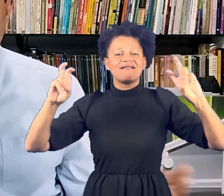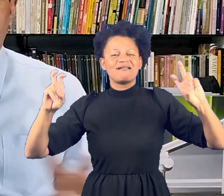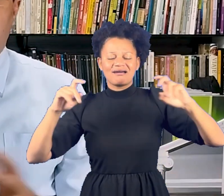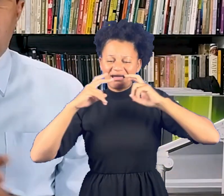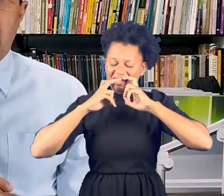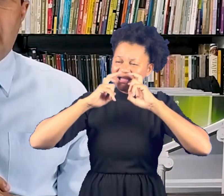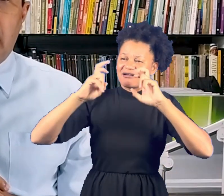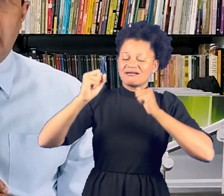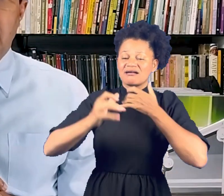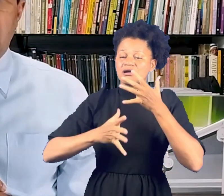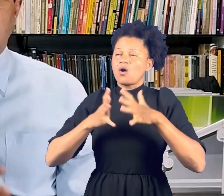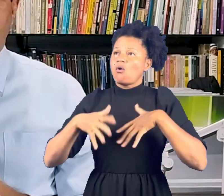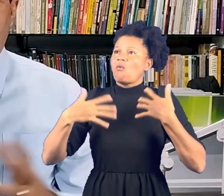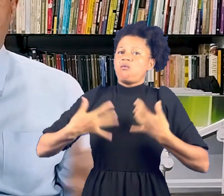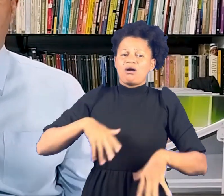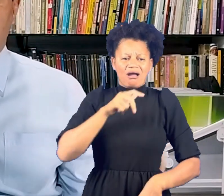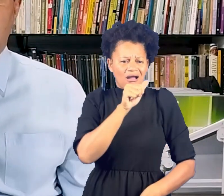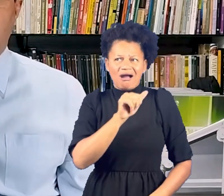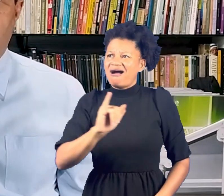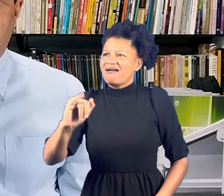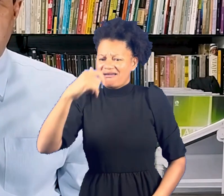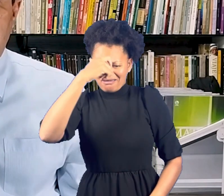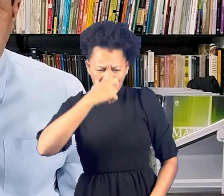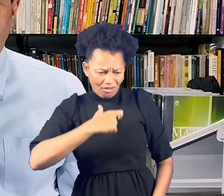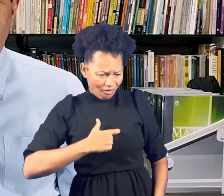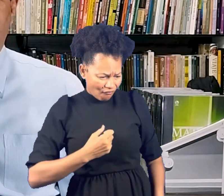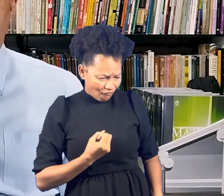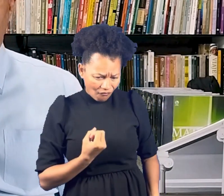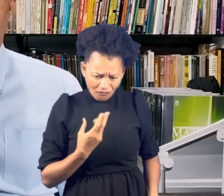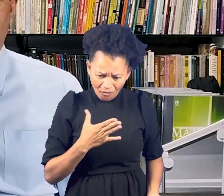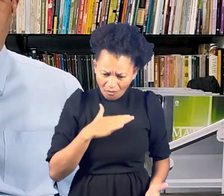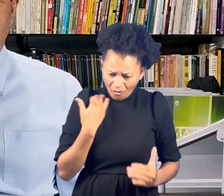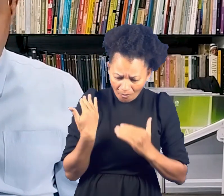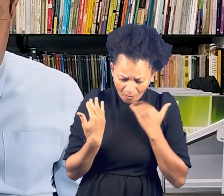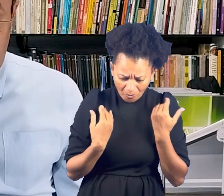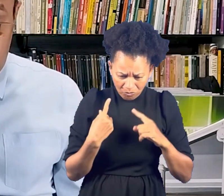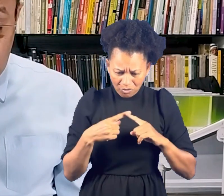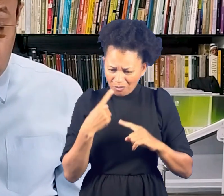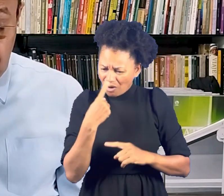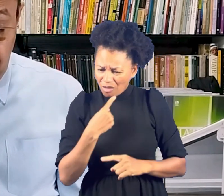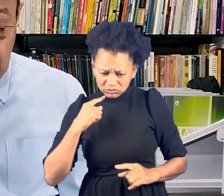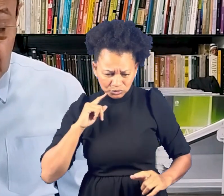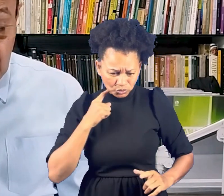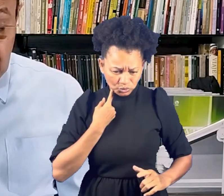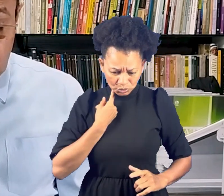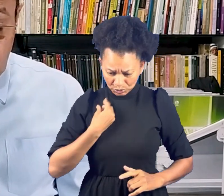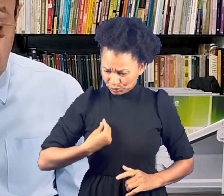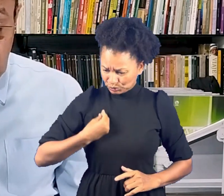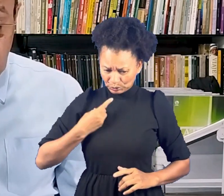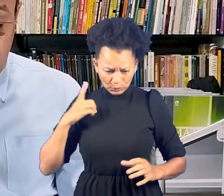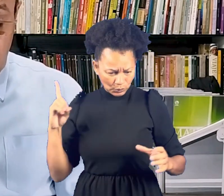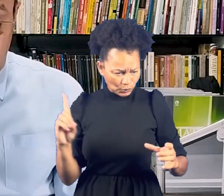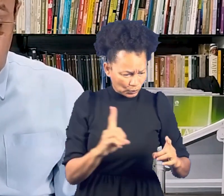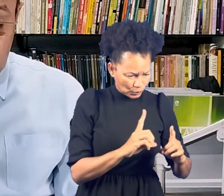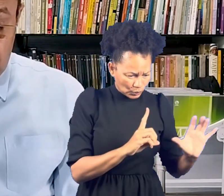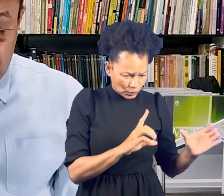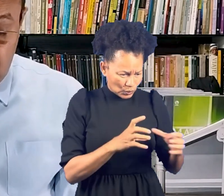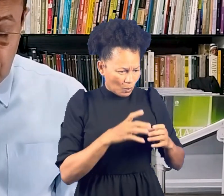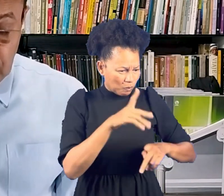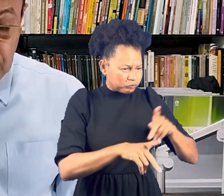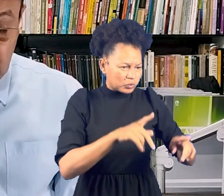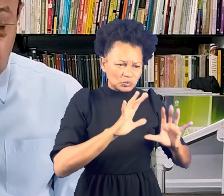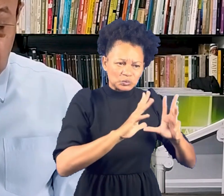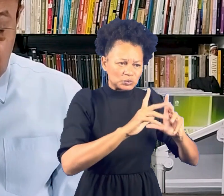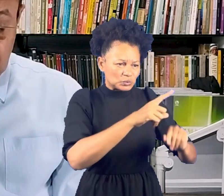clama, não é? Ele clama dizendo: ai de mim que vou perecendo, porque sou um homem de lábios impuros e habito no meio de